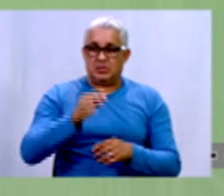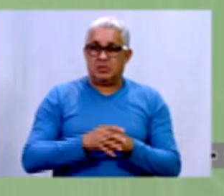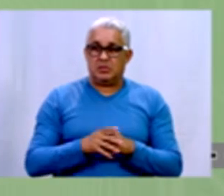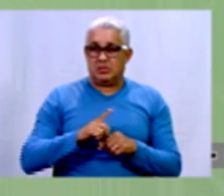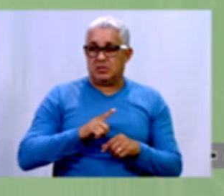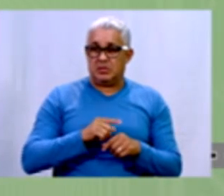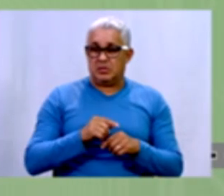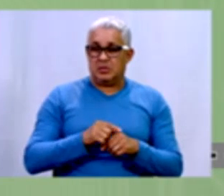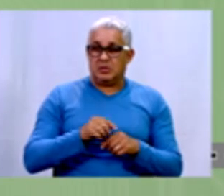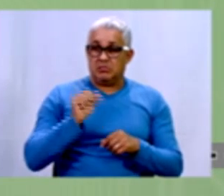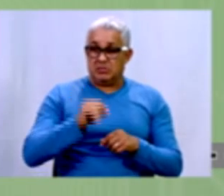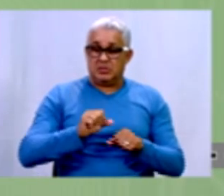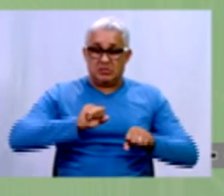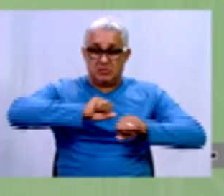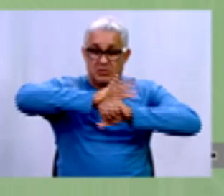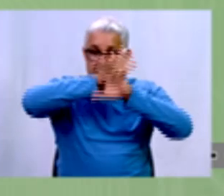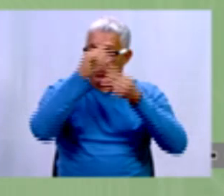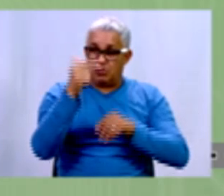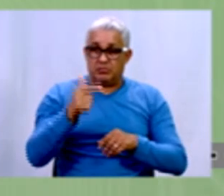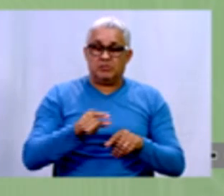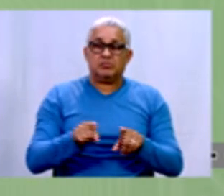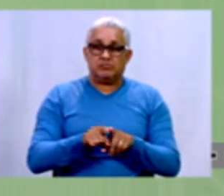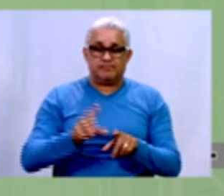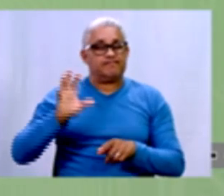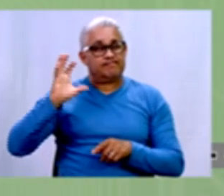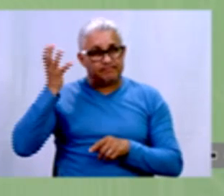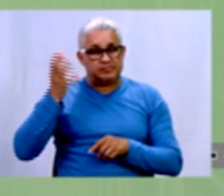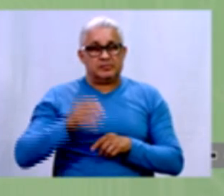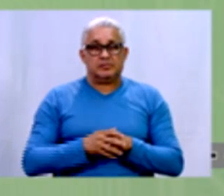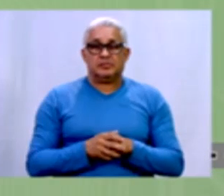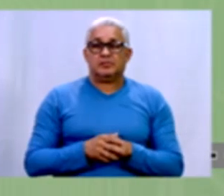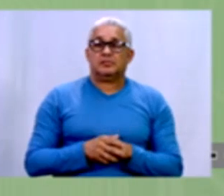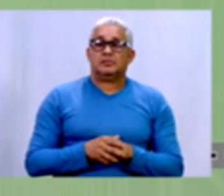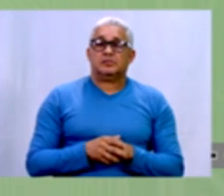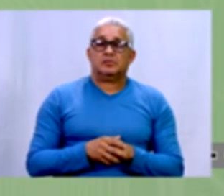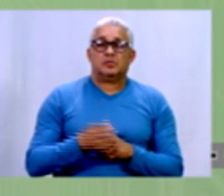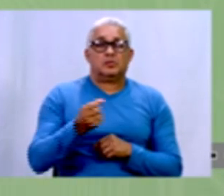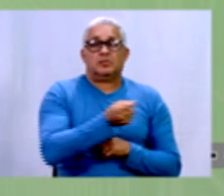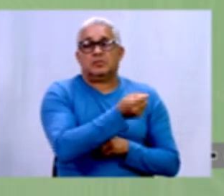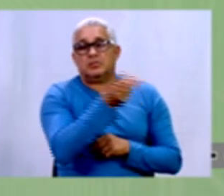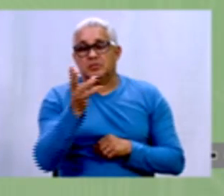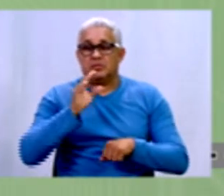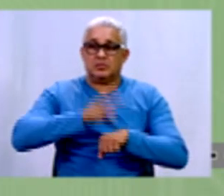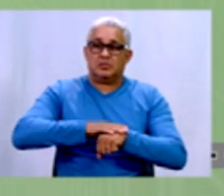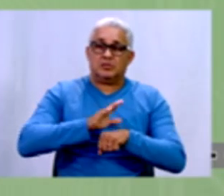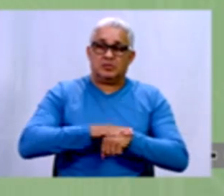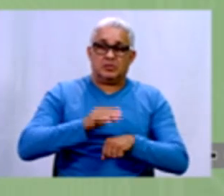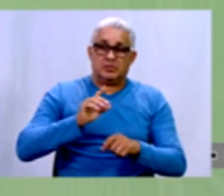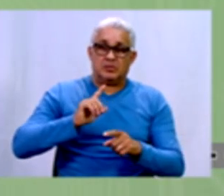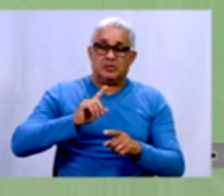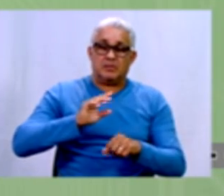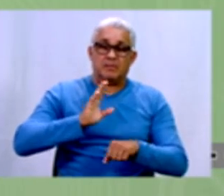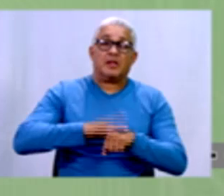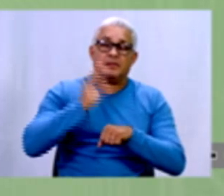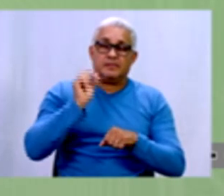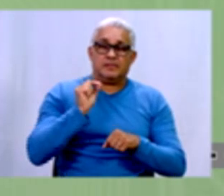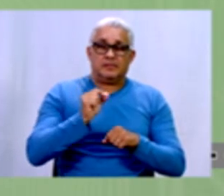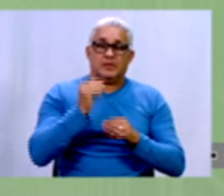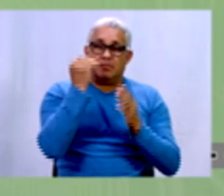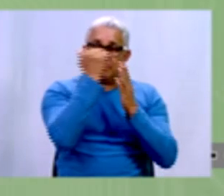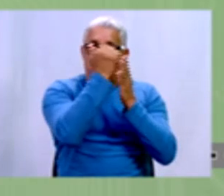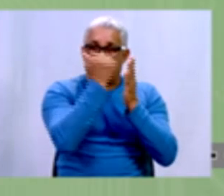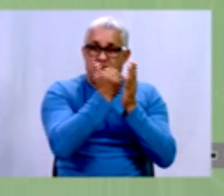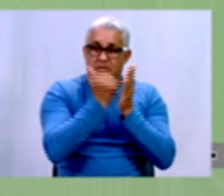uma tarefa não está clara, defina-a como um item com uma quantidade maior de tempo e subdivida